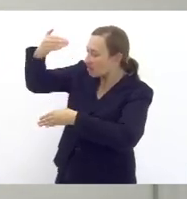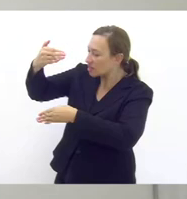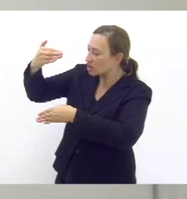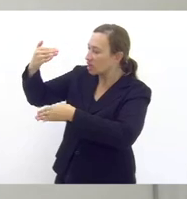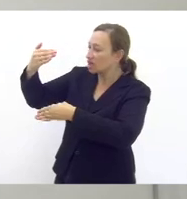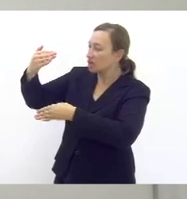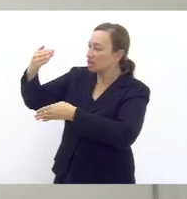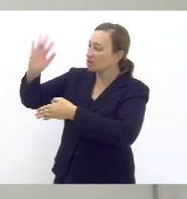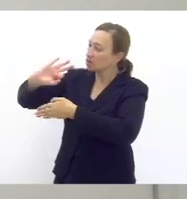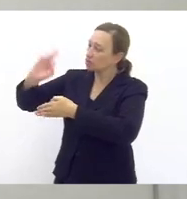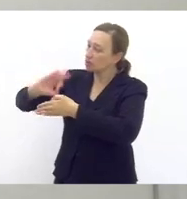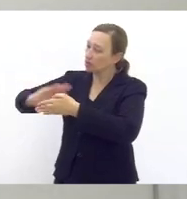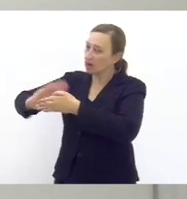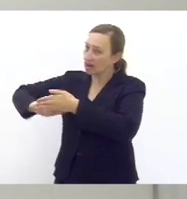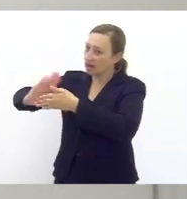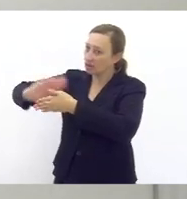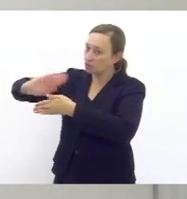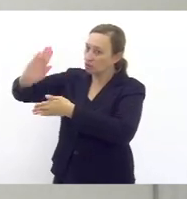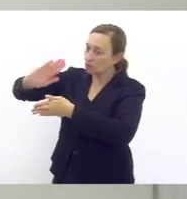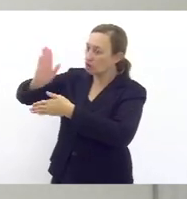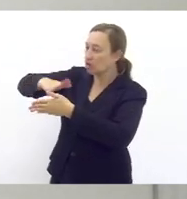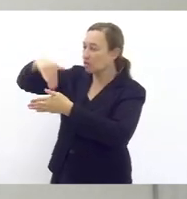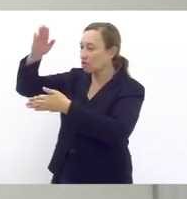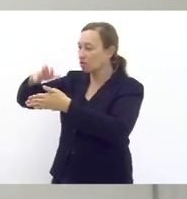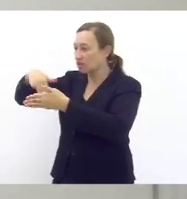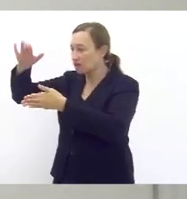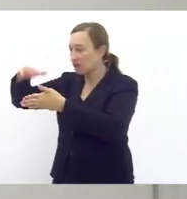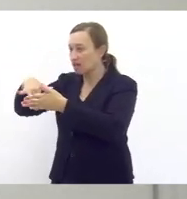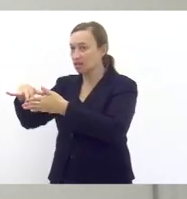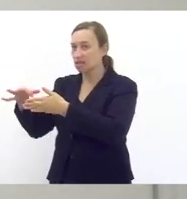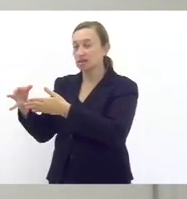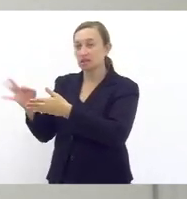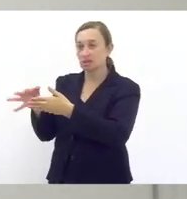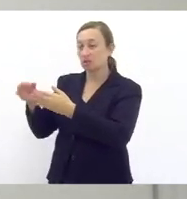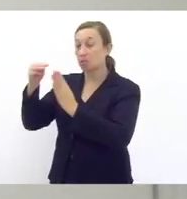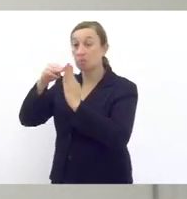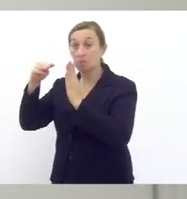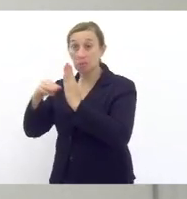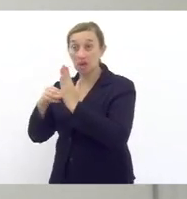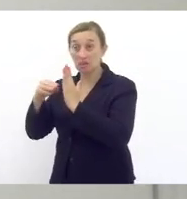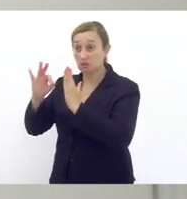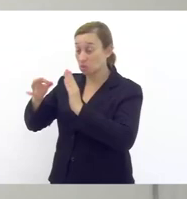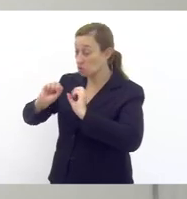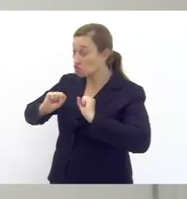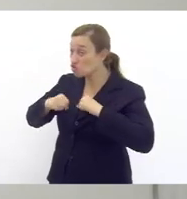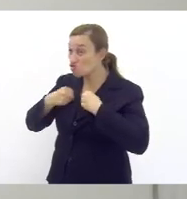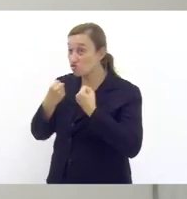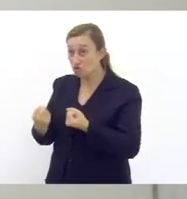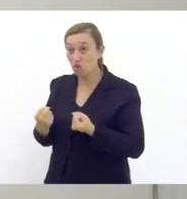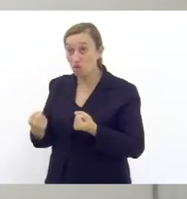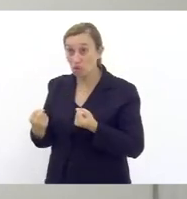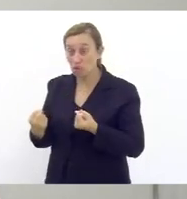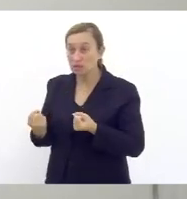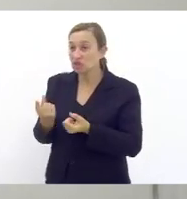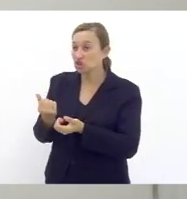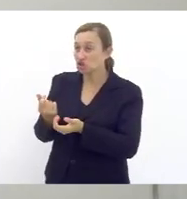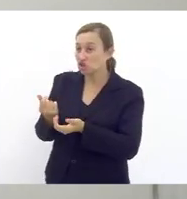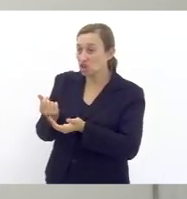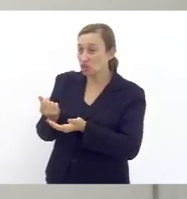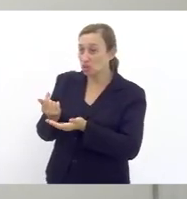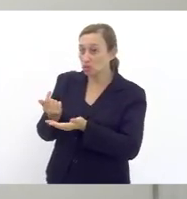isso é um método estrutural são esforços que gastam dinheiro